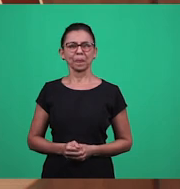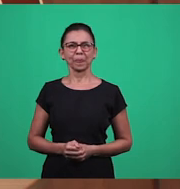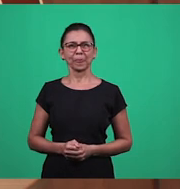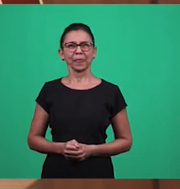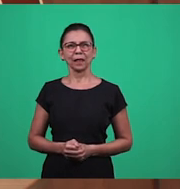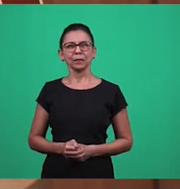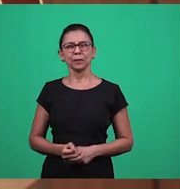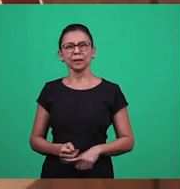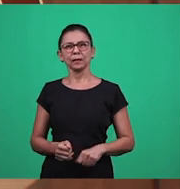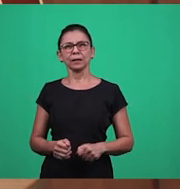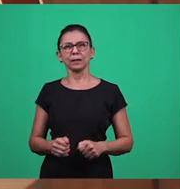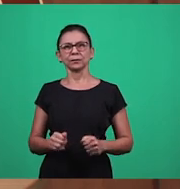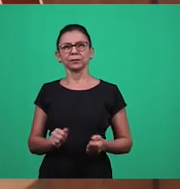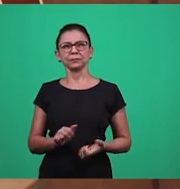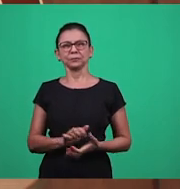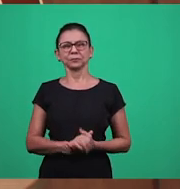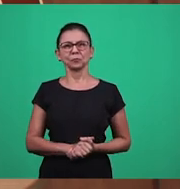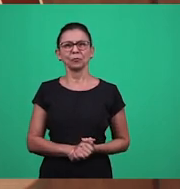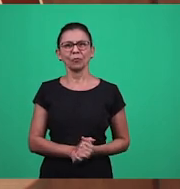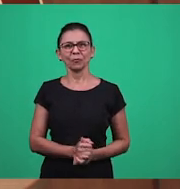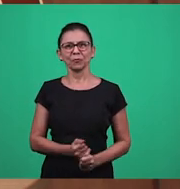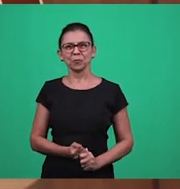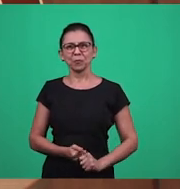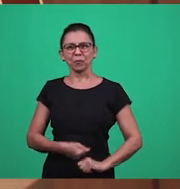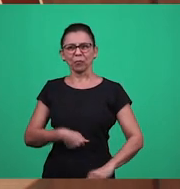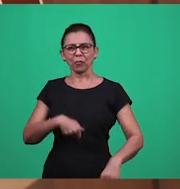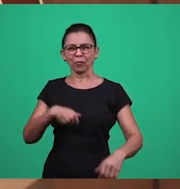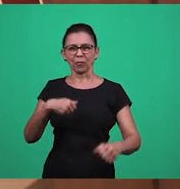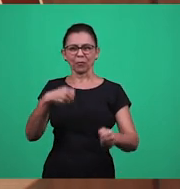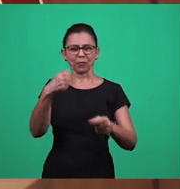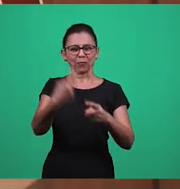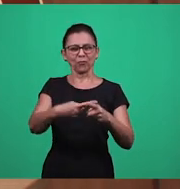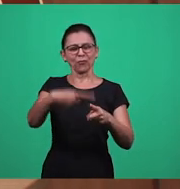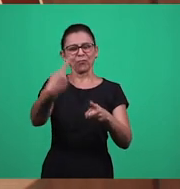a clava, olha.